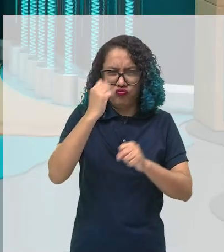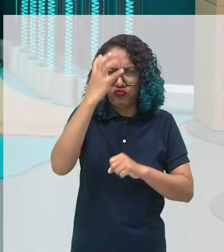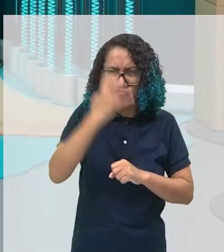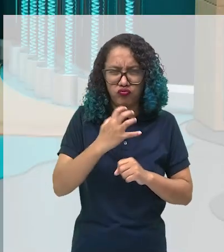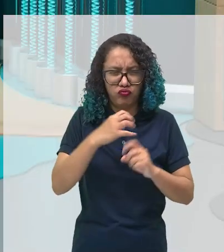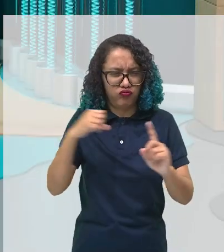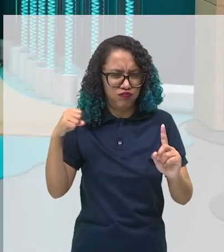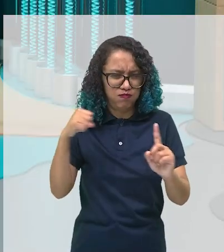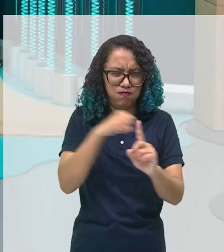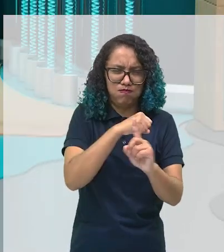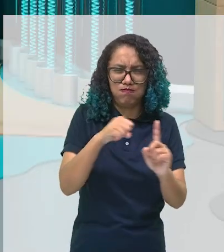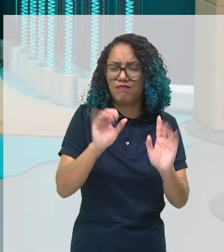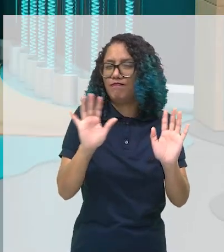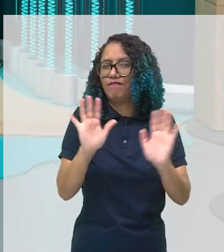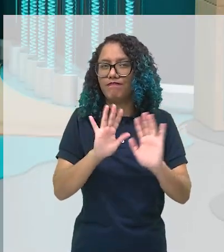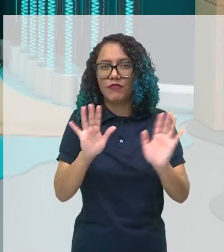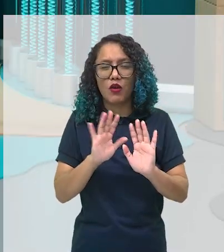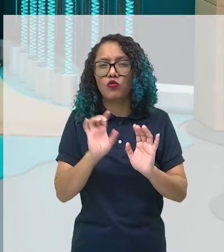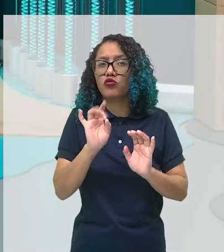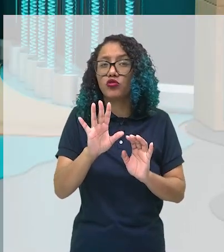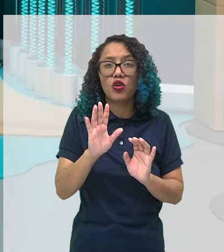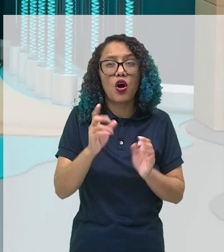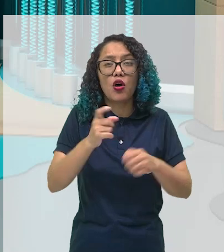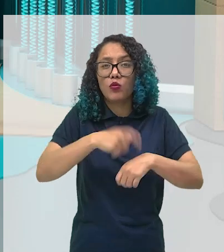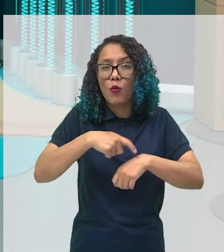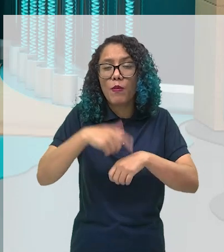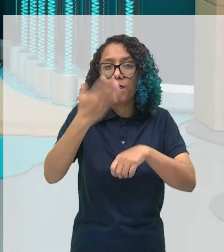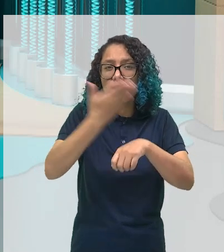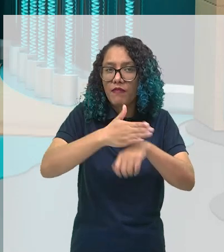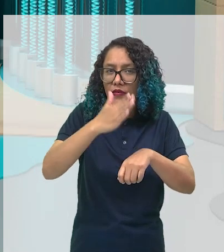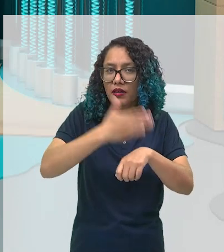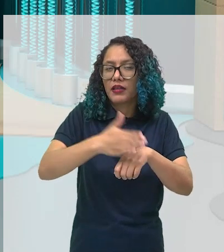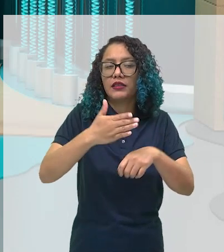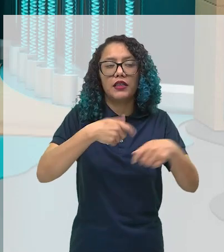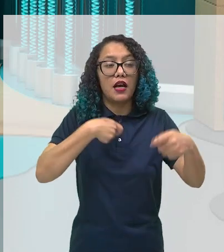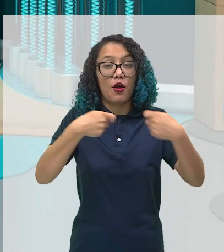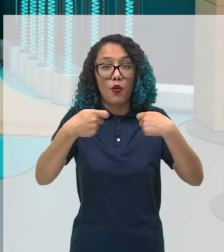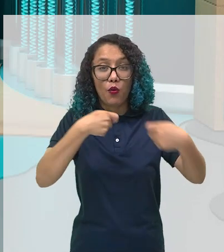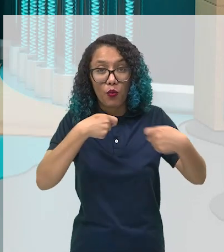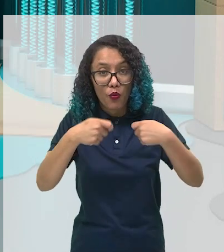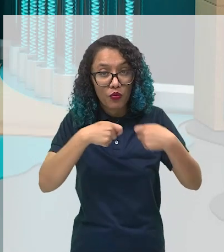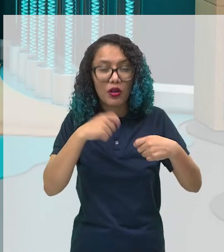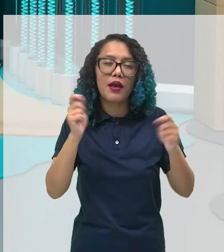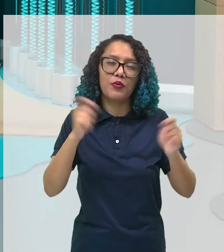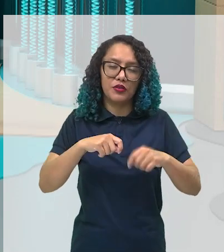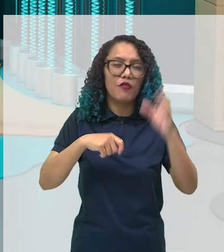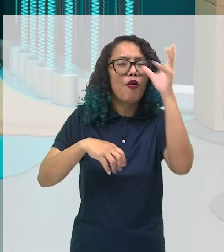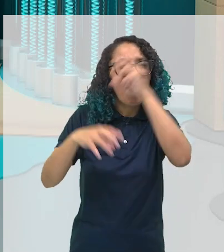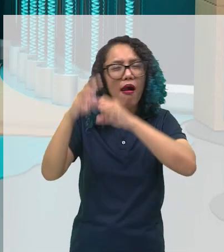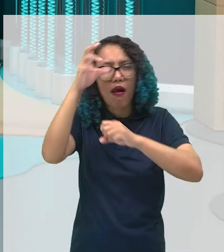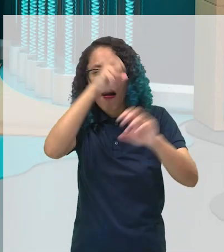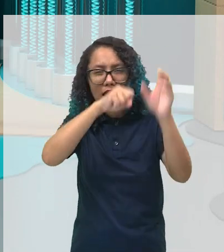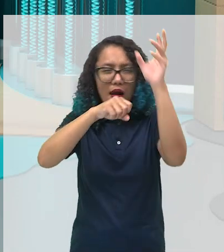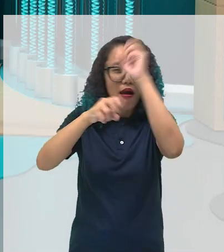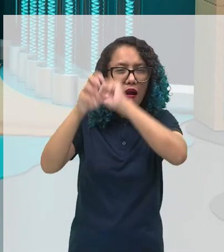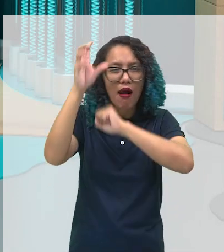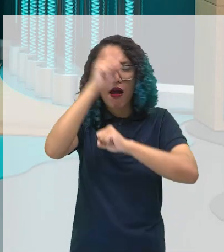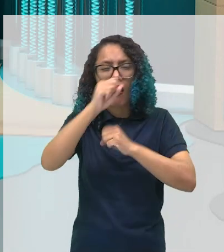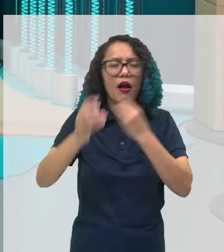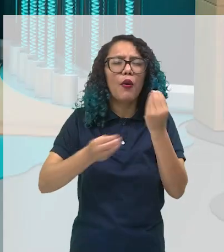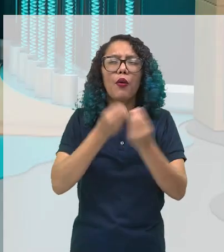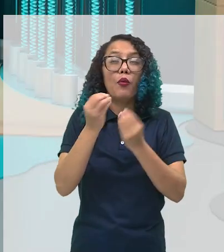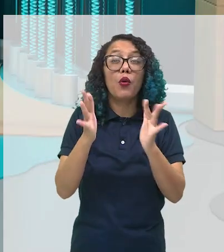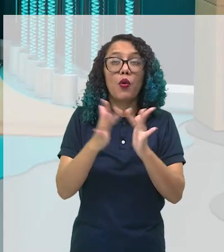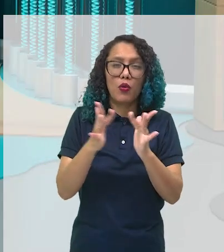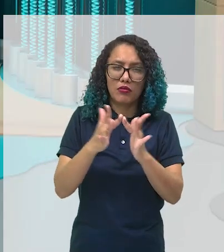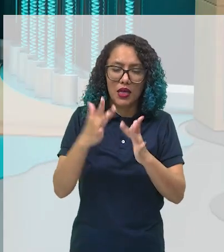outro, e sim de simplesmente praticar a luta ali em si, né? Então você aprende essas coisas por meio do quê? Do contato